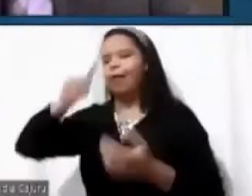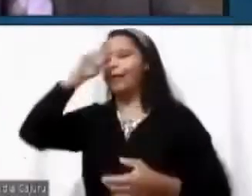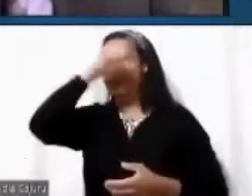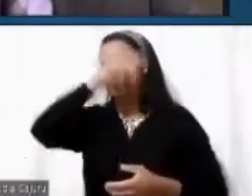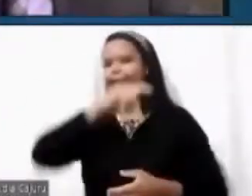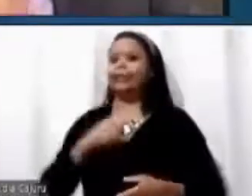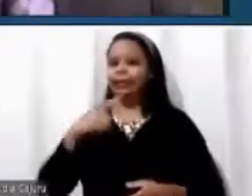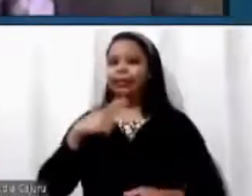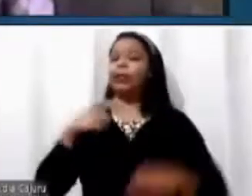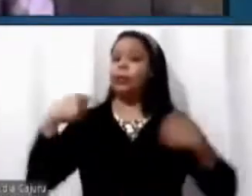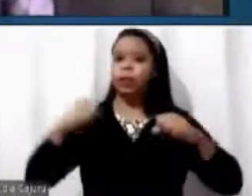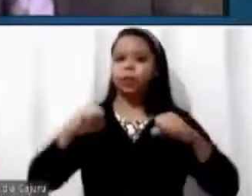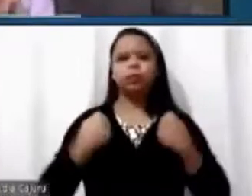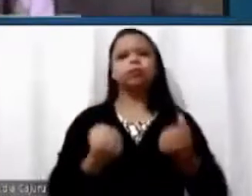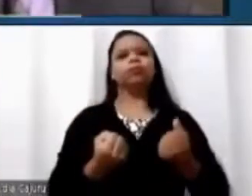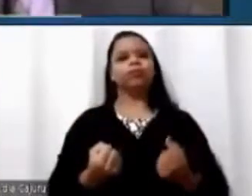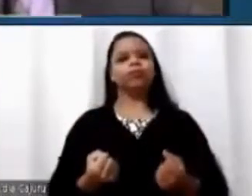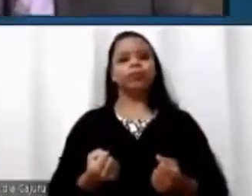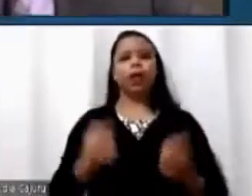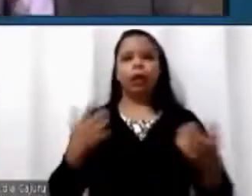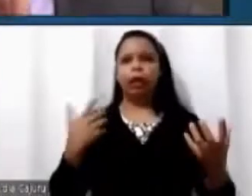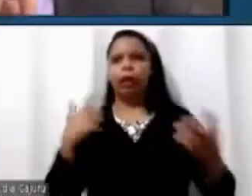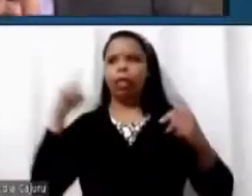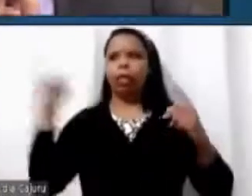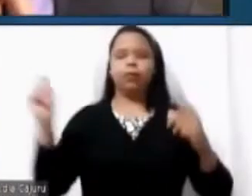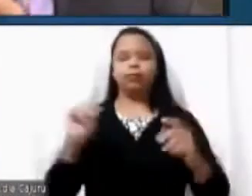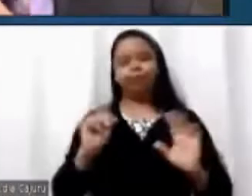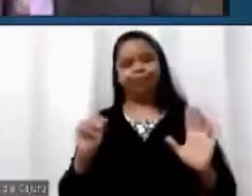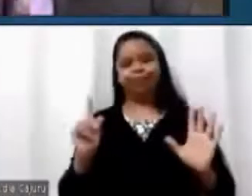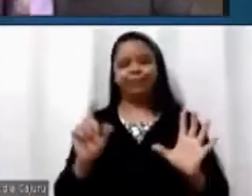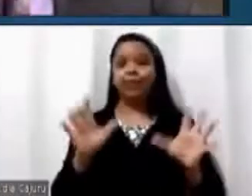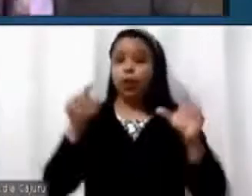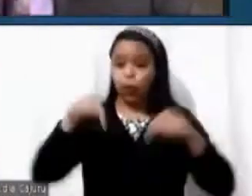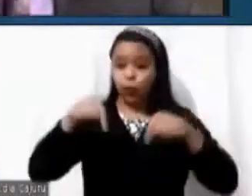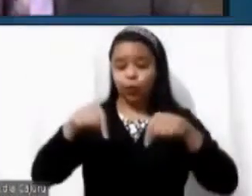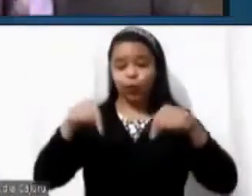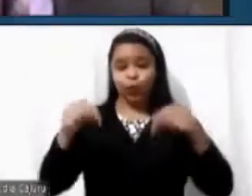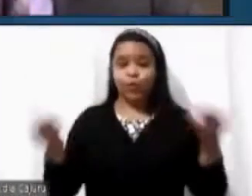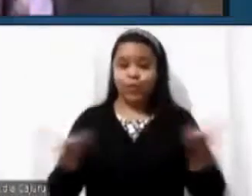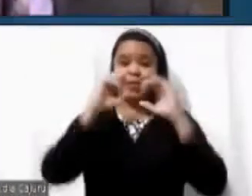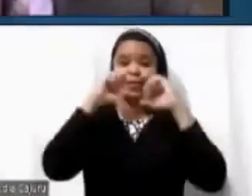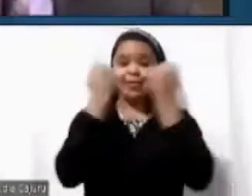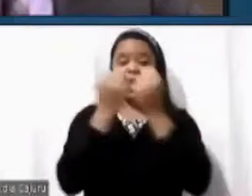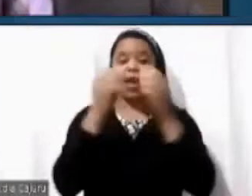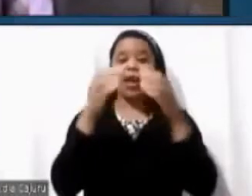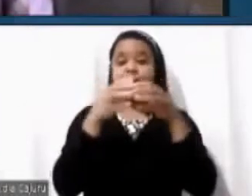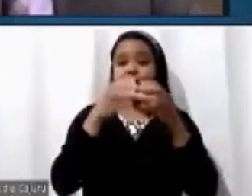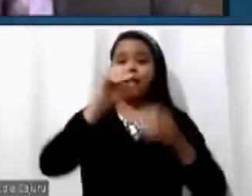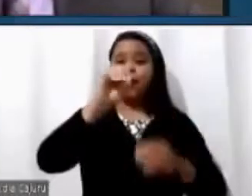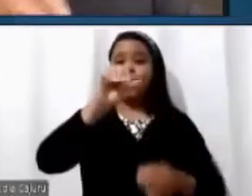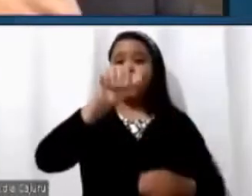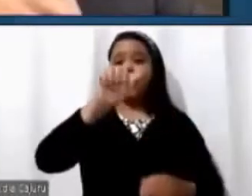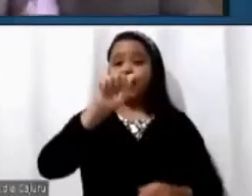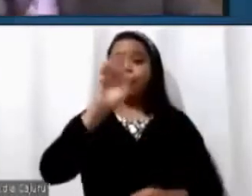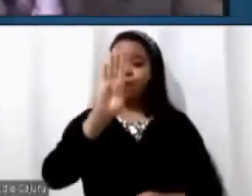O desafio apareceu, a gente enfrenta. Então, o que a OAB está fazendo hoje aqui é nada mais do que isso, né? Tratar dos temas que têm que ser abordados